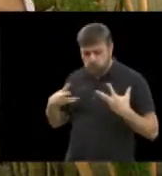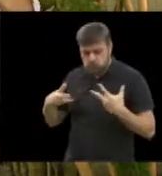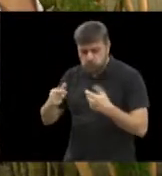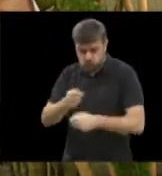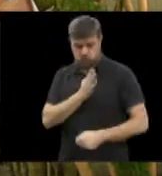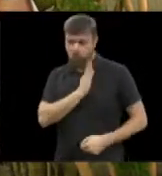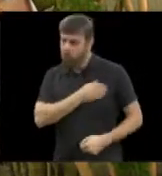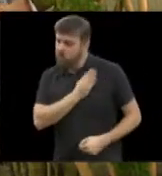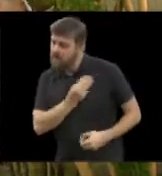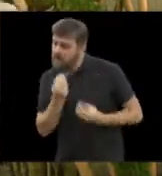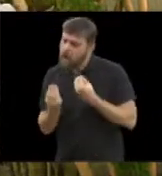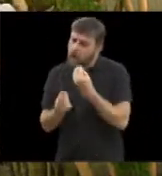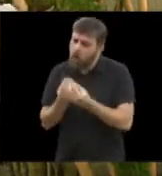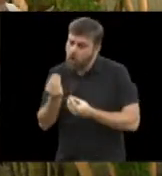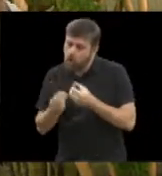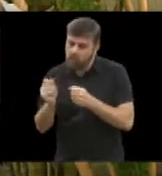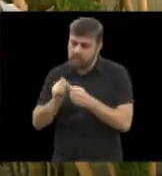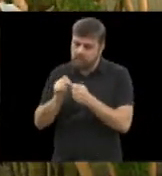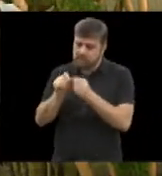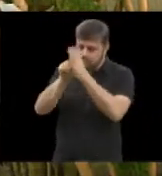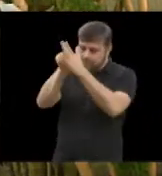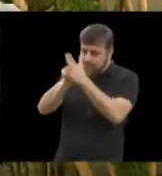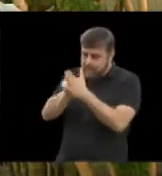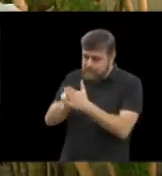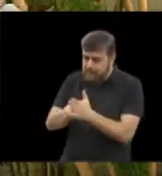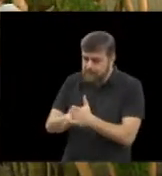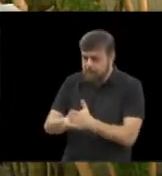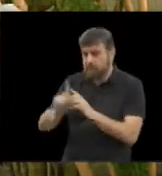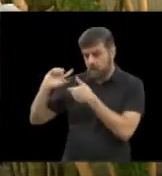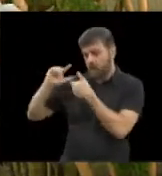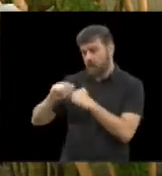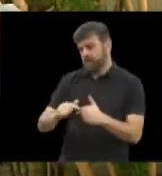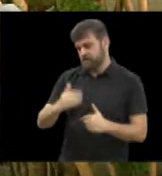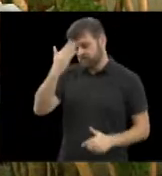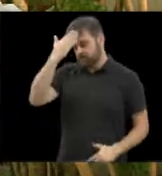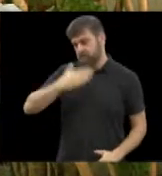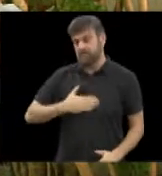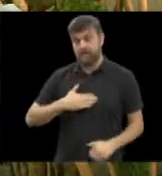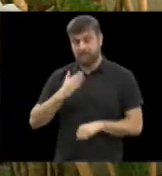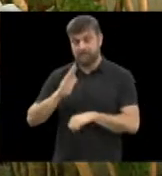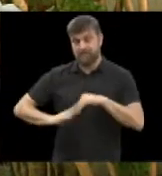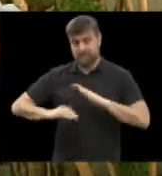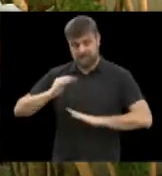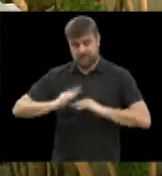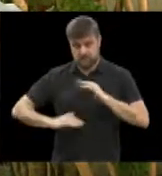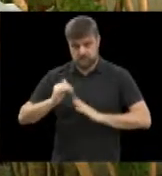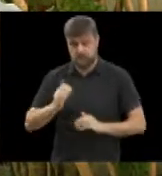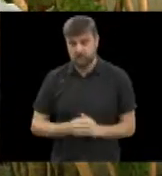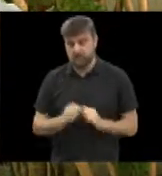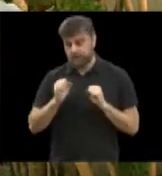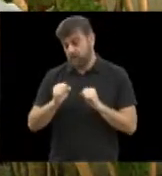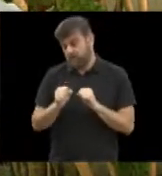faço todo um check-up. Isso faz parte da minha rotina. Eu sempre costumo dizer para os meus pacientes, eu